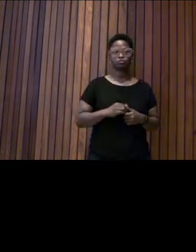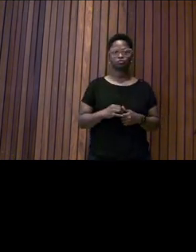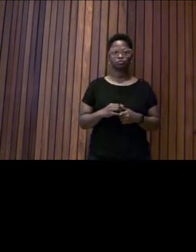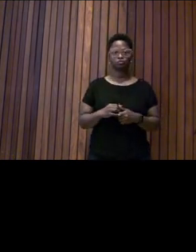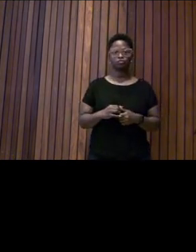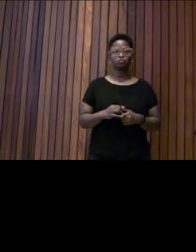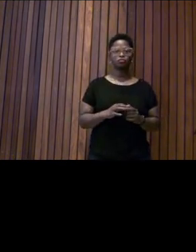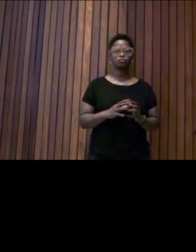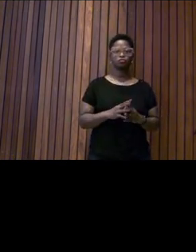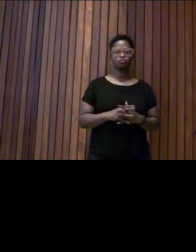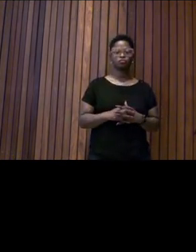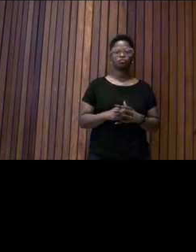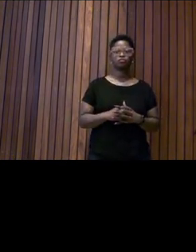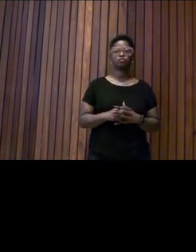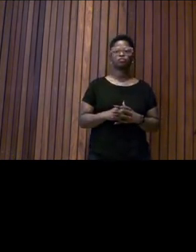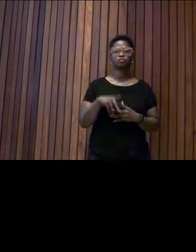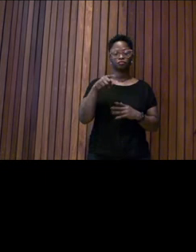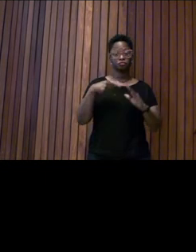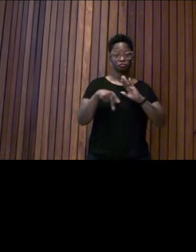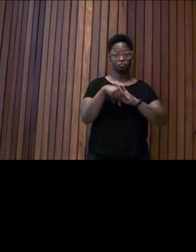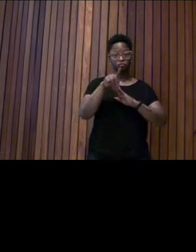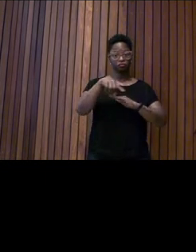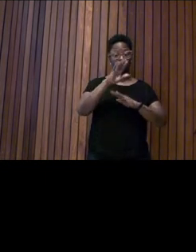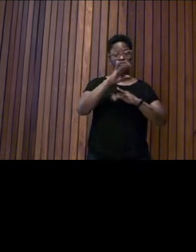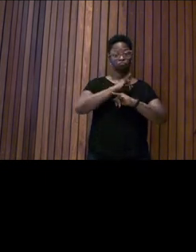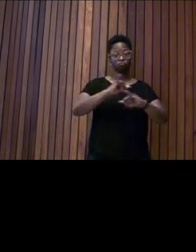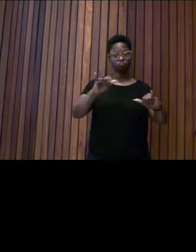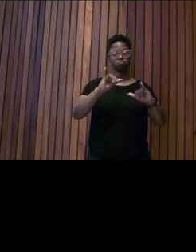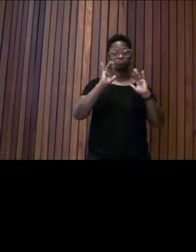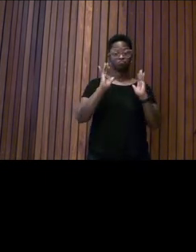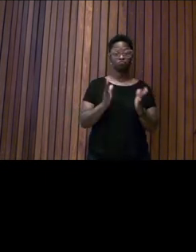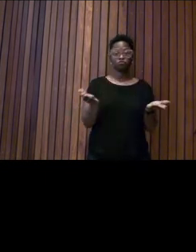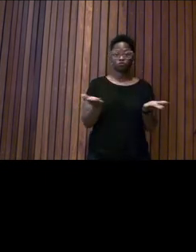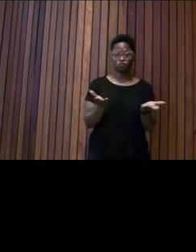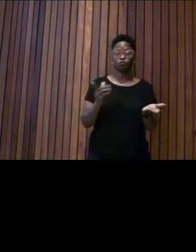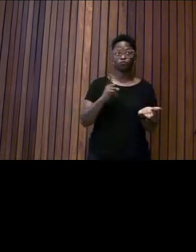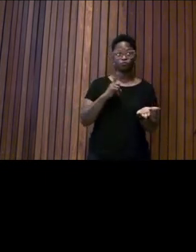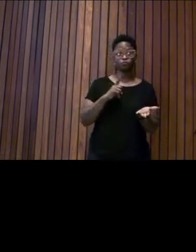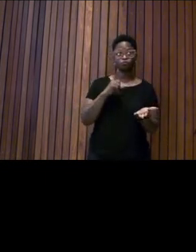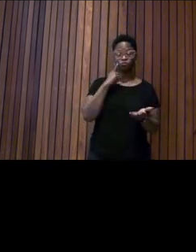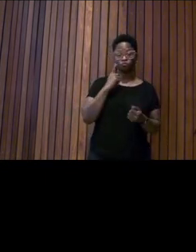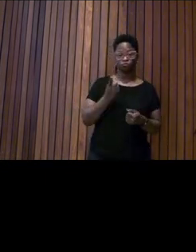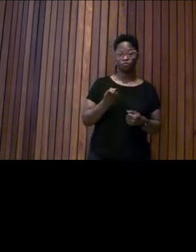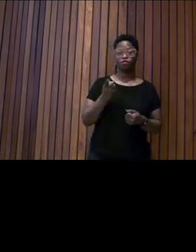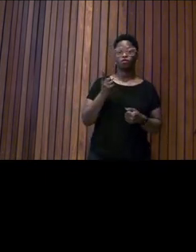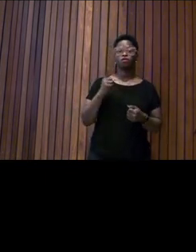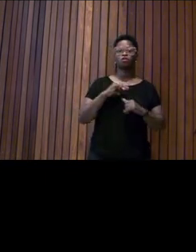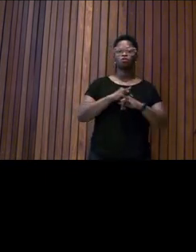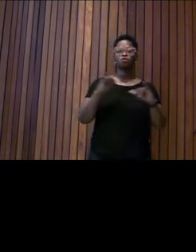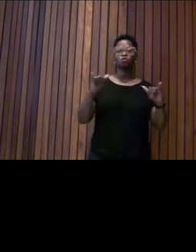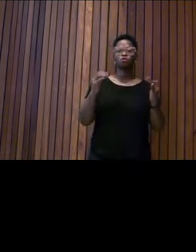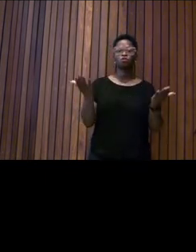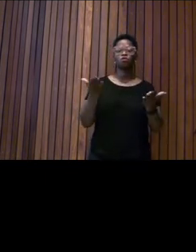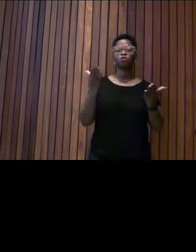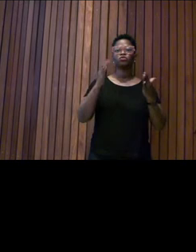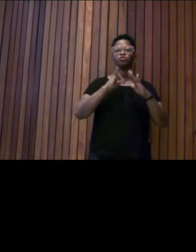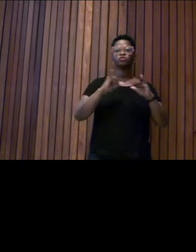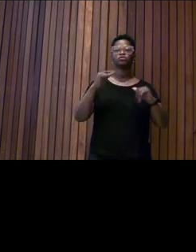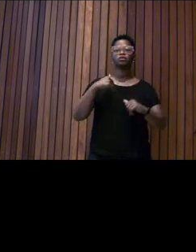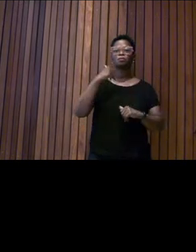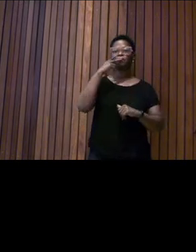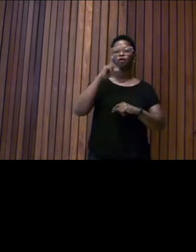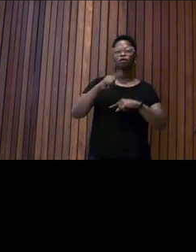As edições, né, que nós já lançamos, né? Hoje a gente está aqui para... Eu digo que hoje a gente está para lançar os